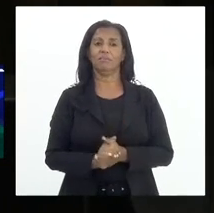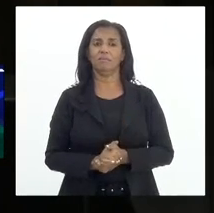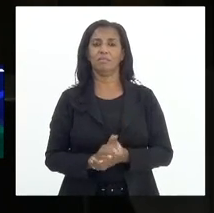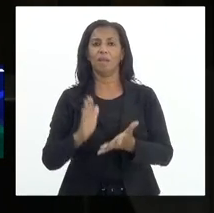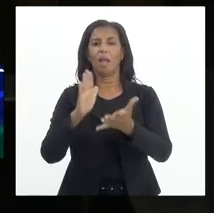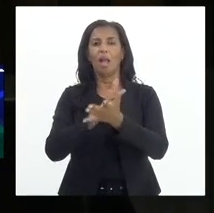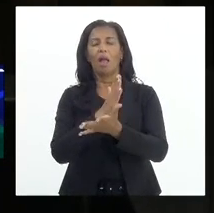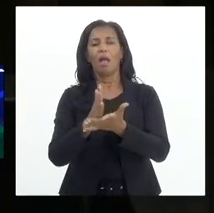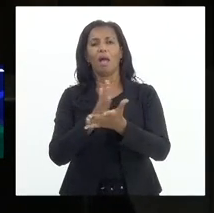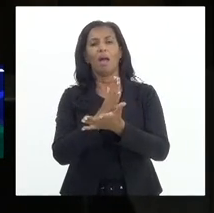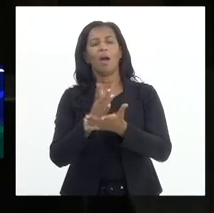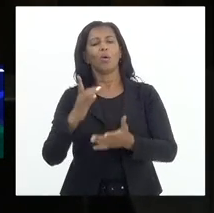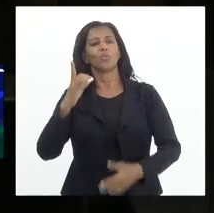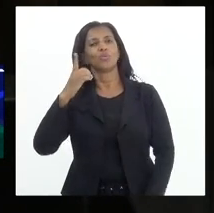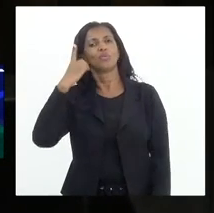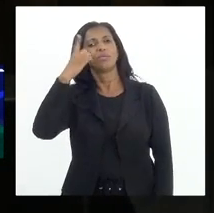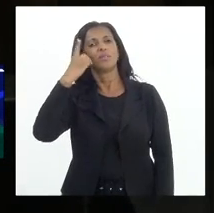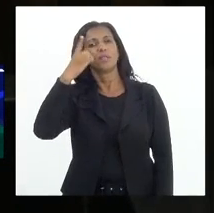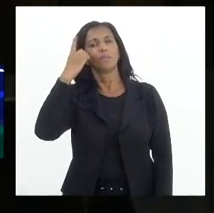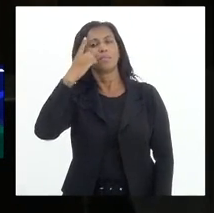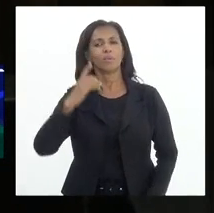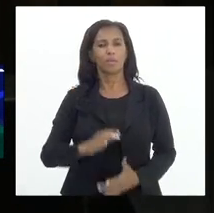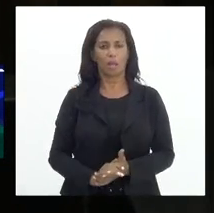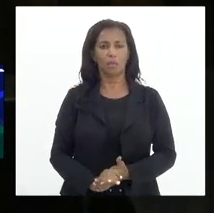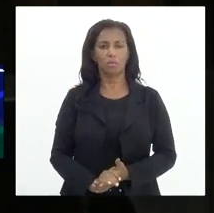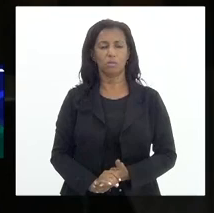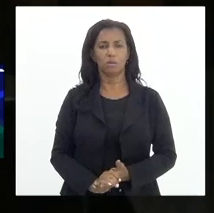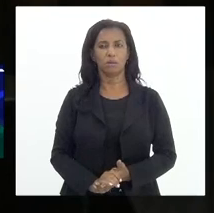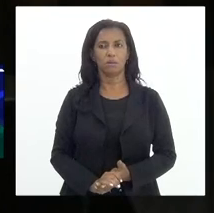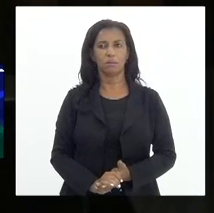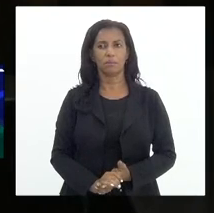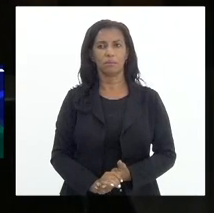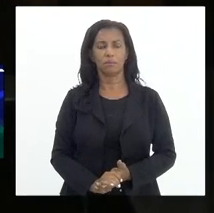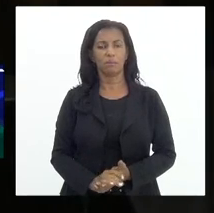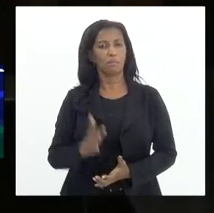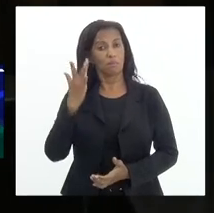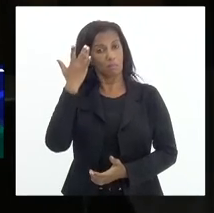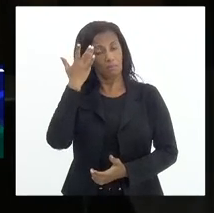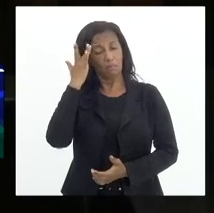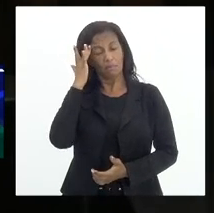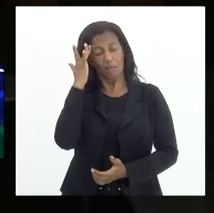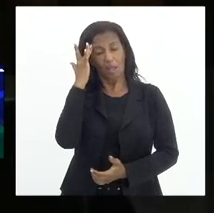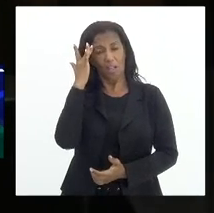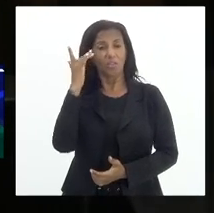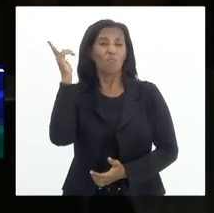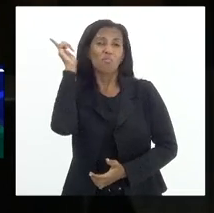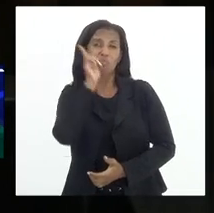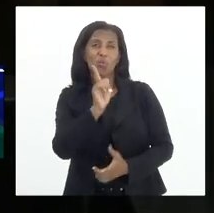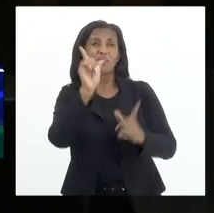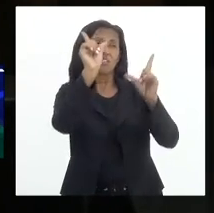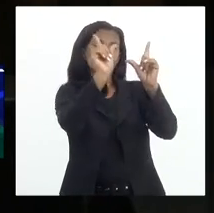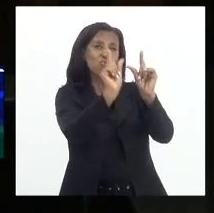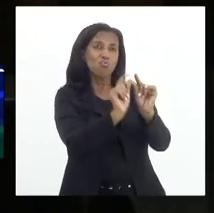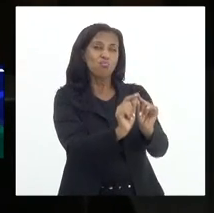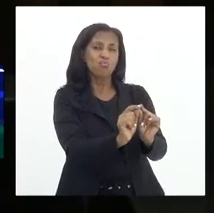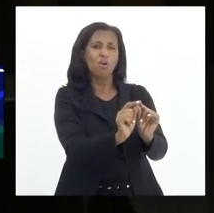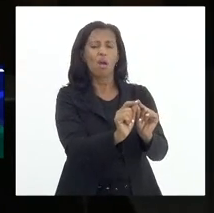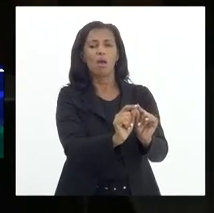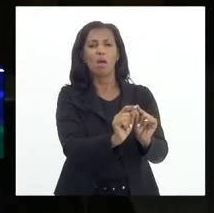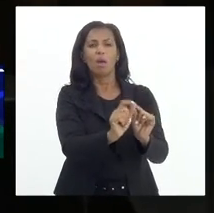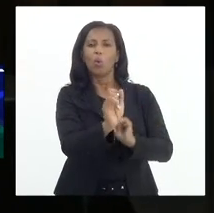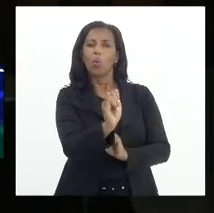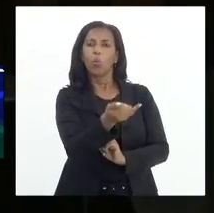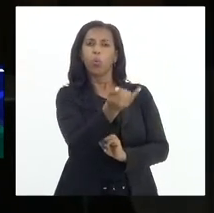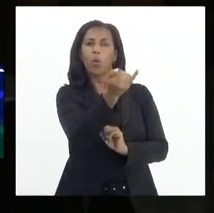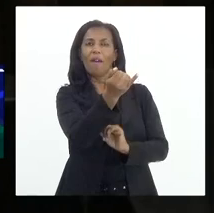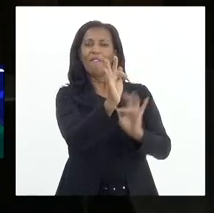alguns parlamentares, na sua mais reta intenção, acham que vão reduzir o preço da alíquota e o